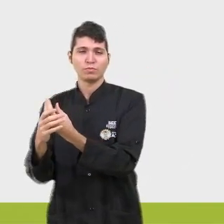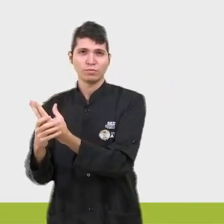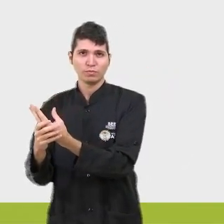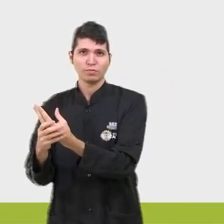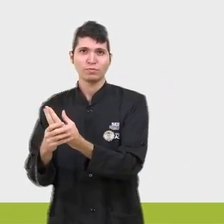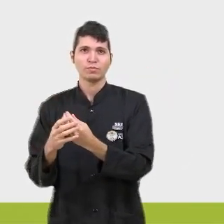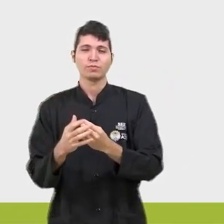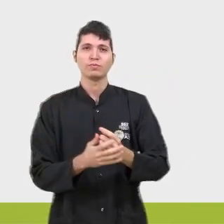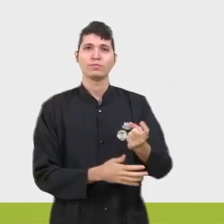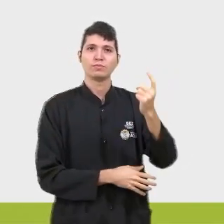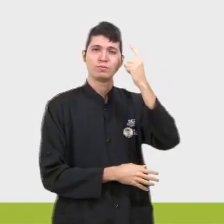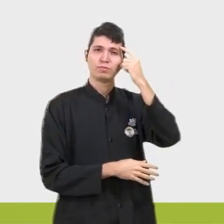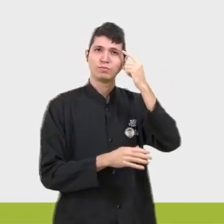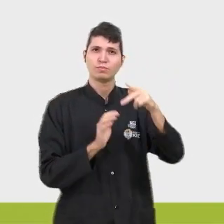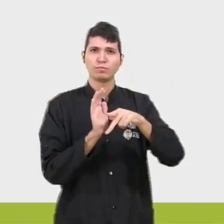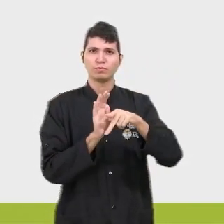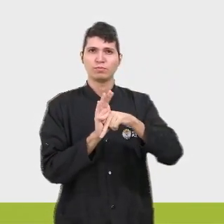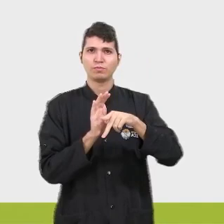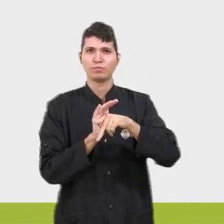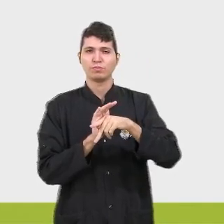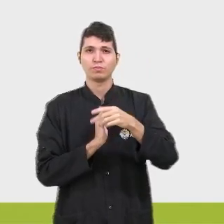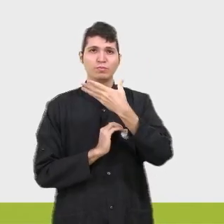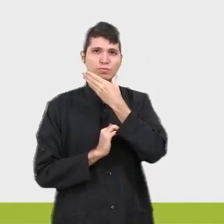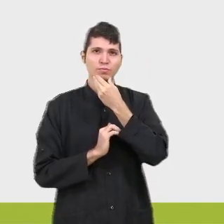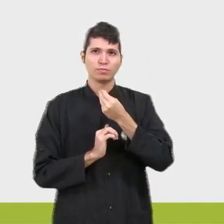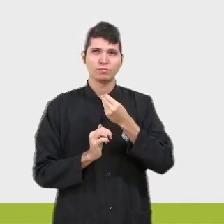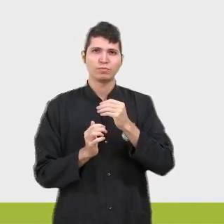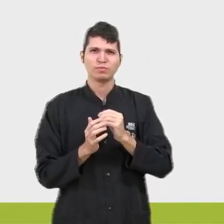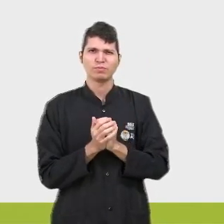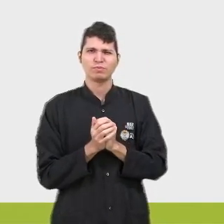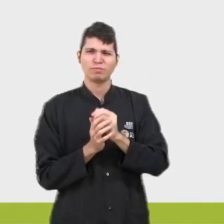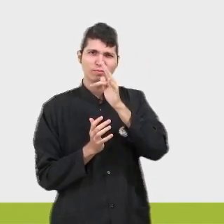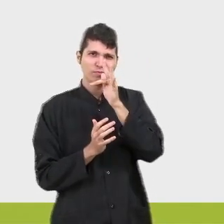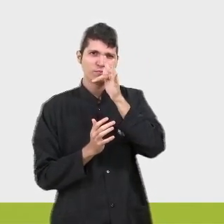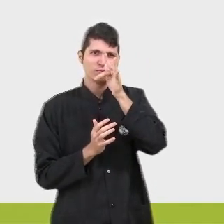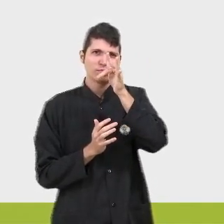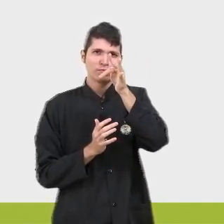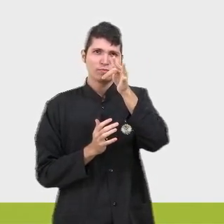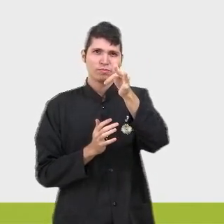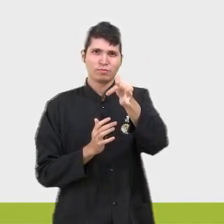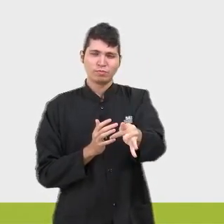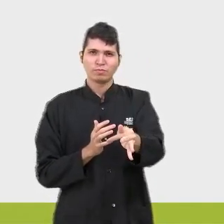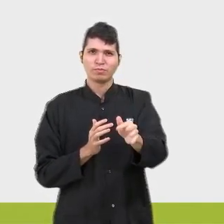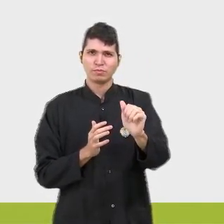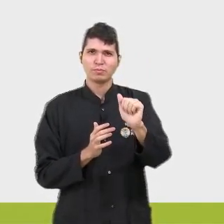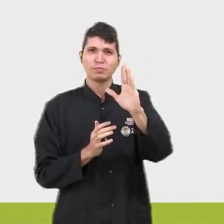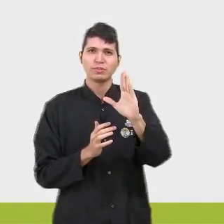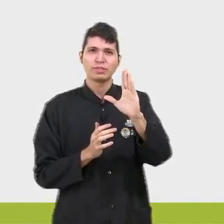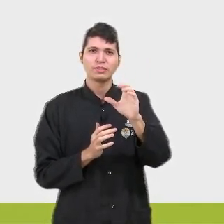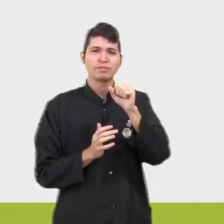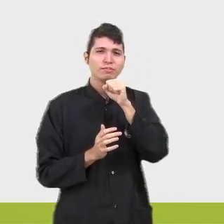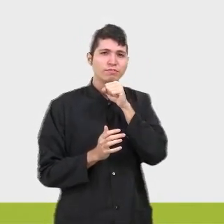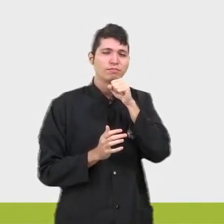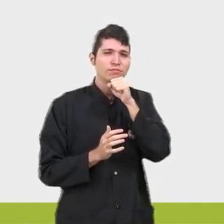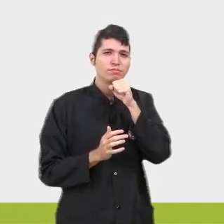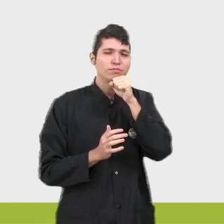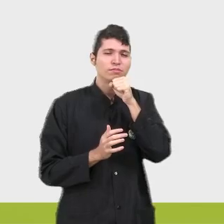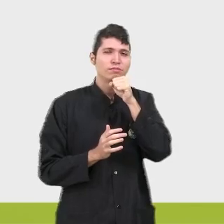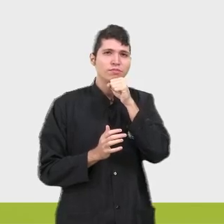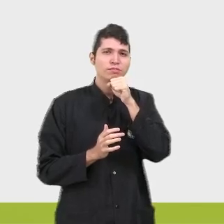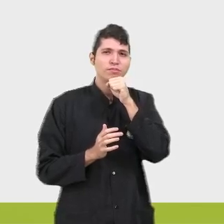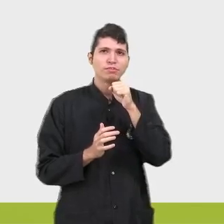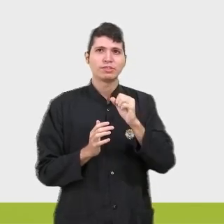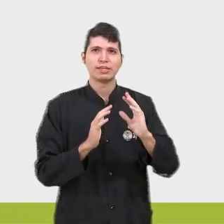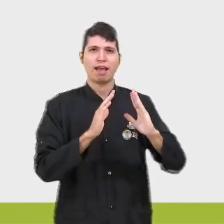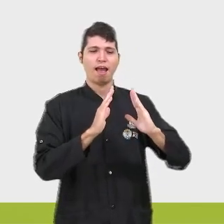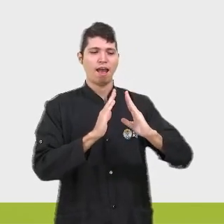pensamento dele é que lá mais adiante, daqui mais algum tempo, quando ele estiver mais velho, a casa dele